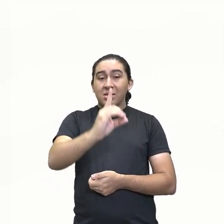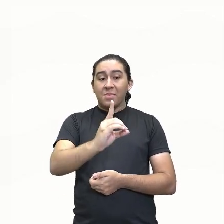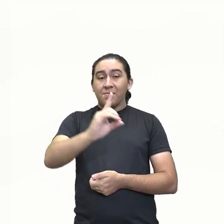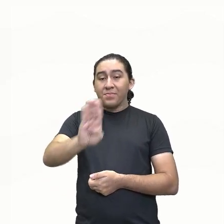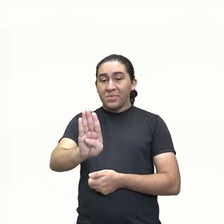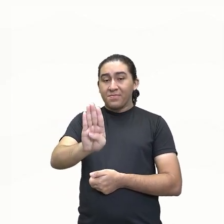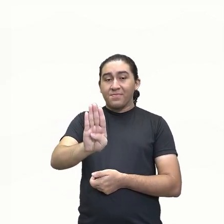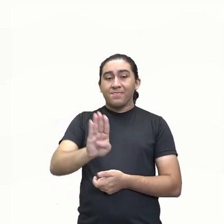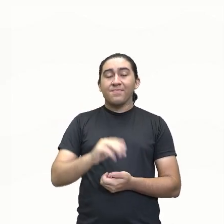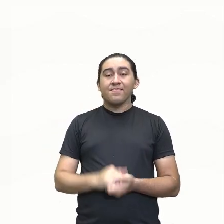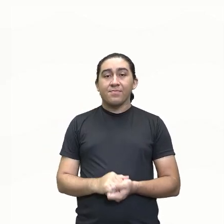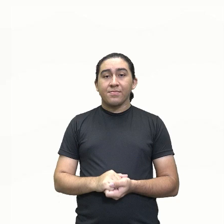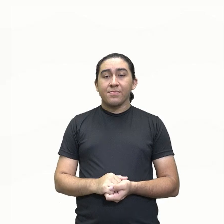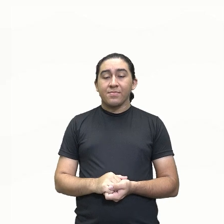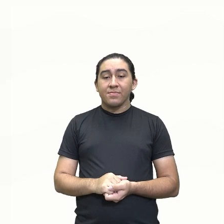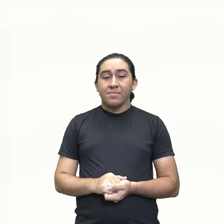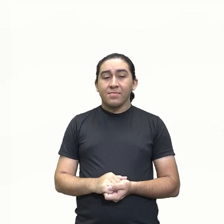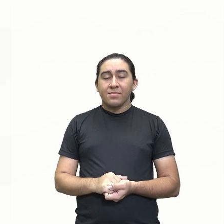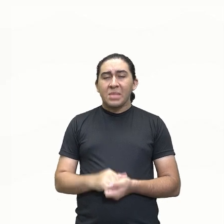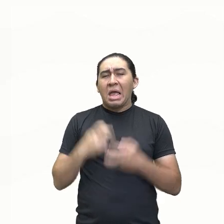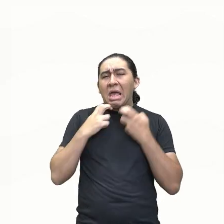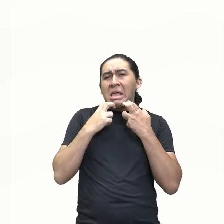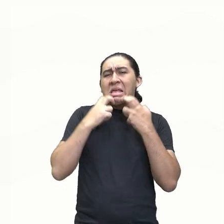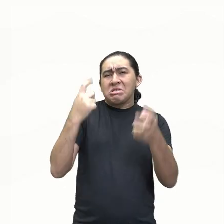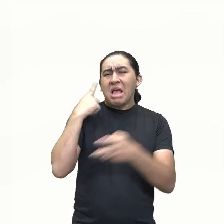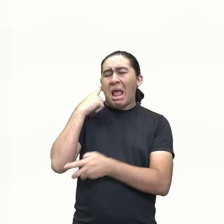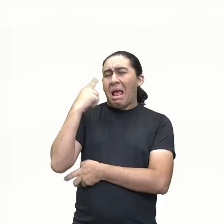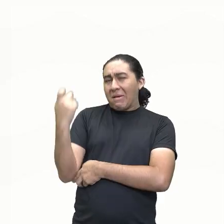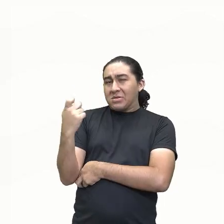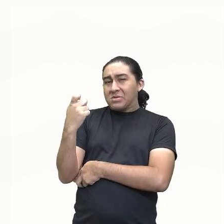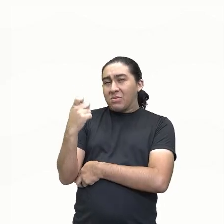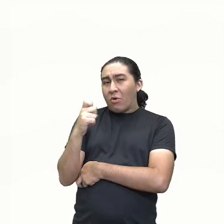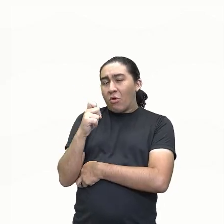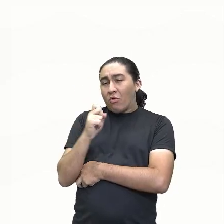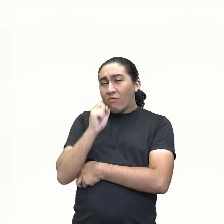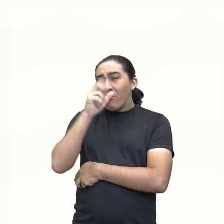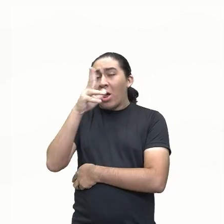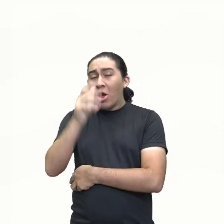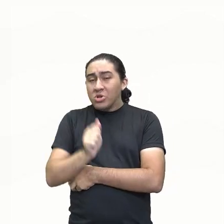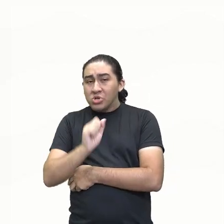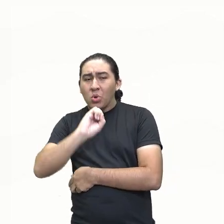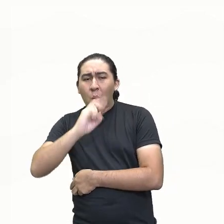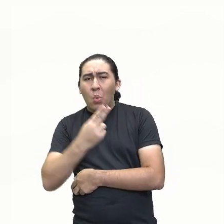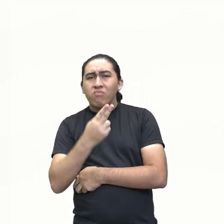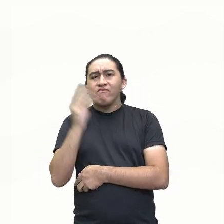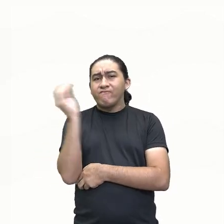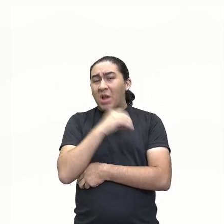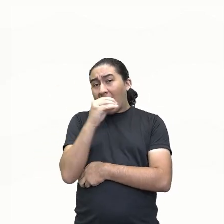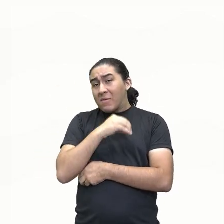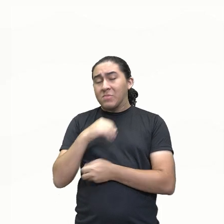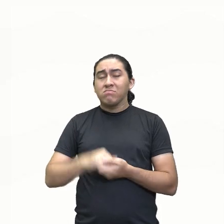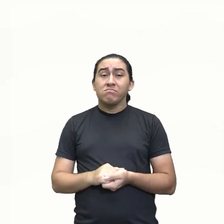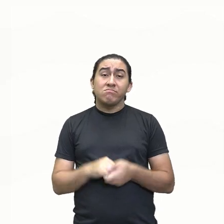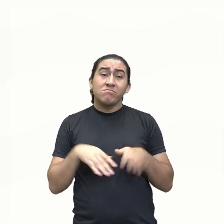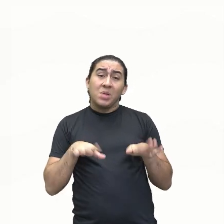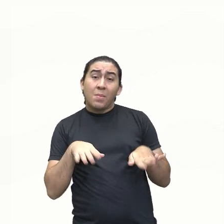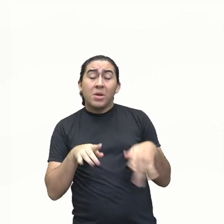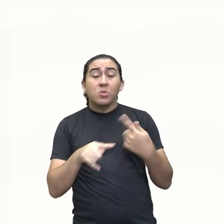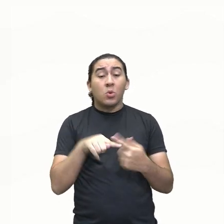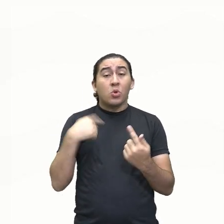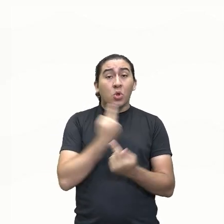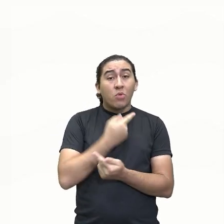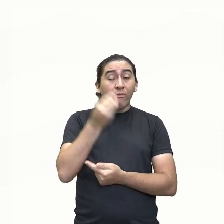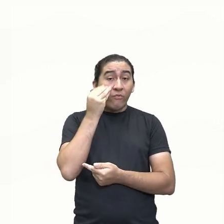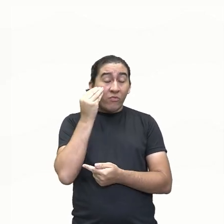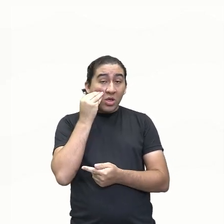decibéis. Esse grito foi alto? Será que foi intenso ou não? Nem tanto, porque a gente viu lá naquela escala, no